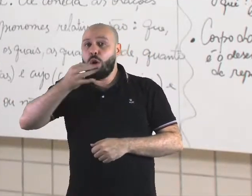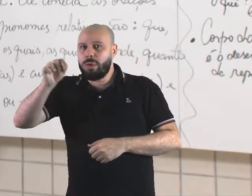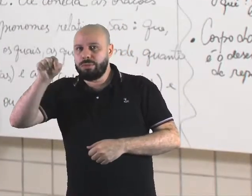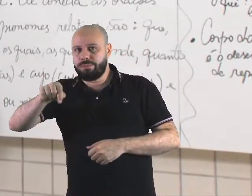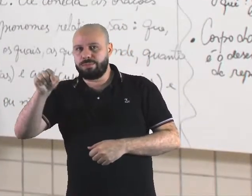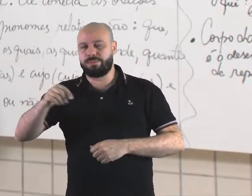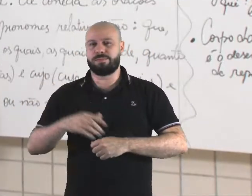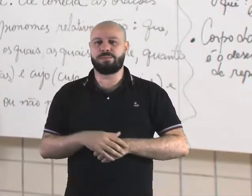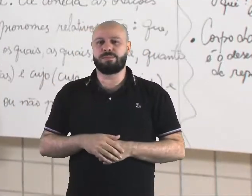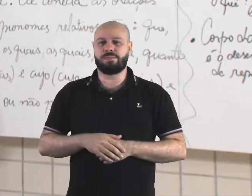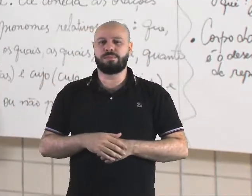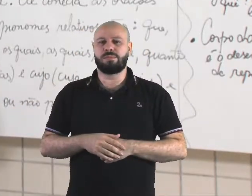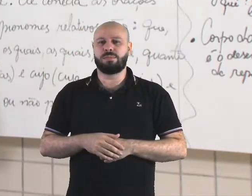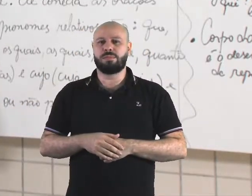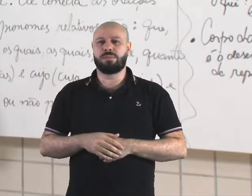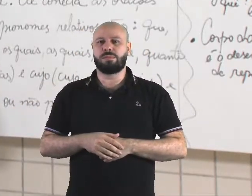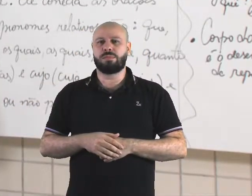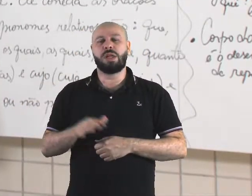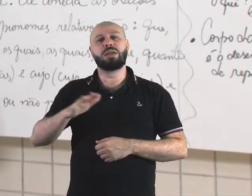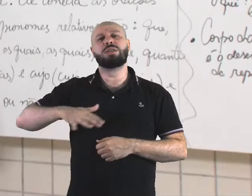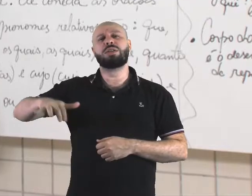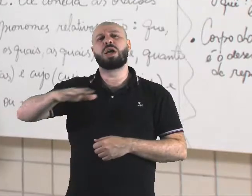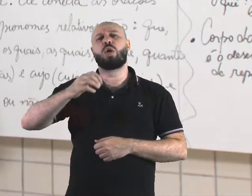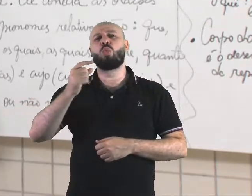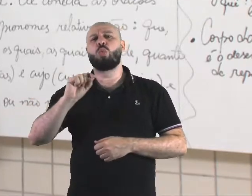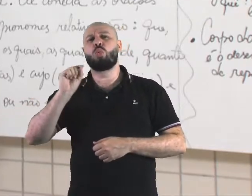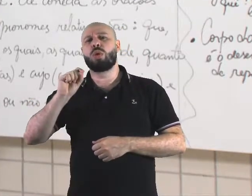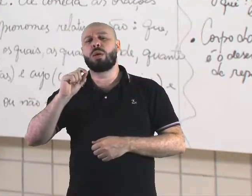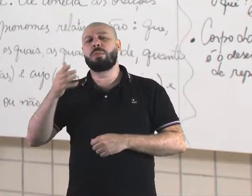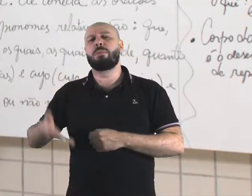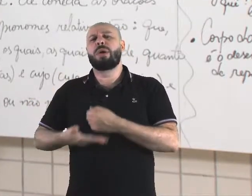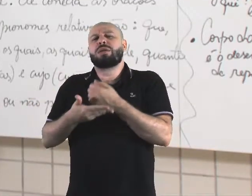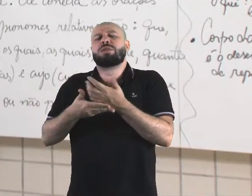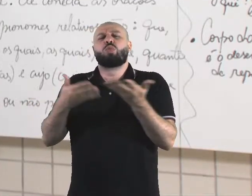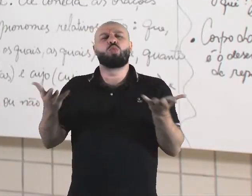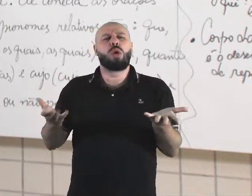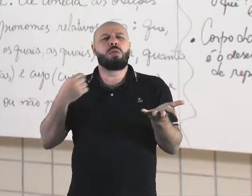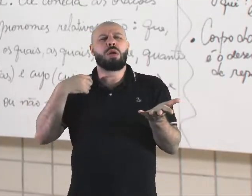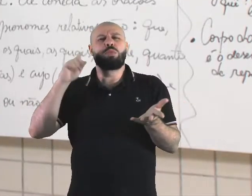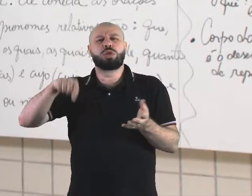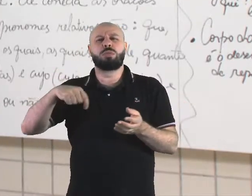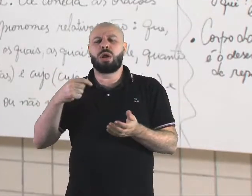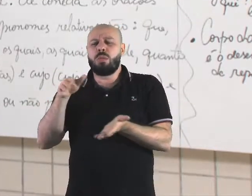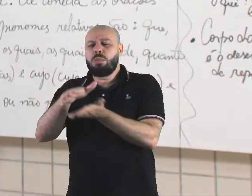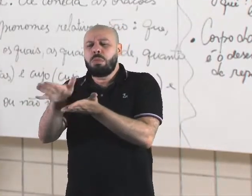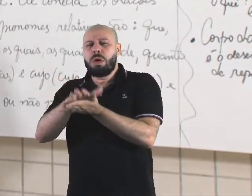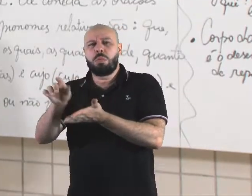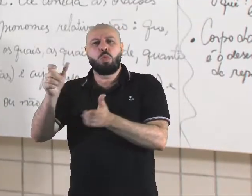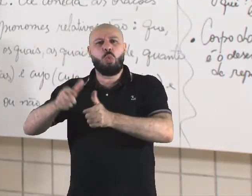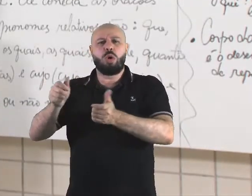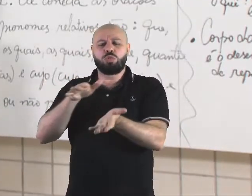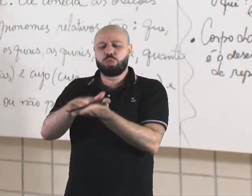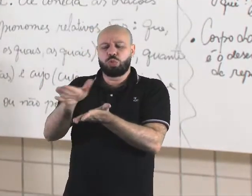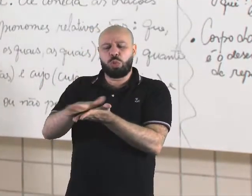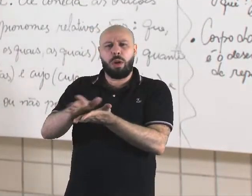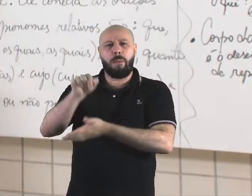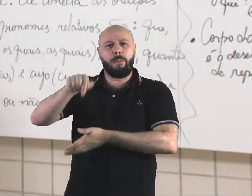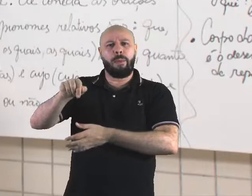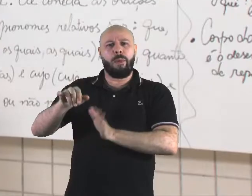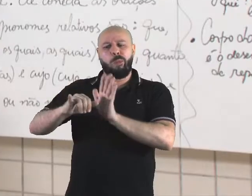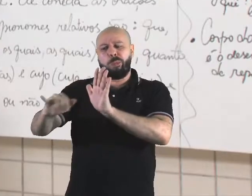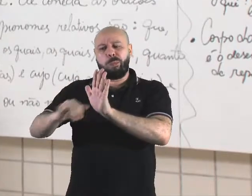opinativa. Geralmente, quais são os suportes em que as reportagens podem ser publicadas? Onde é que eu posso